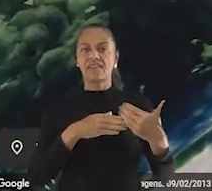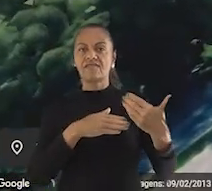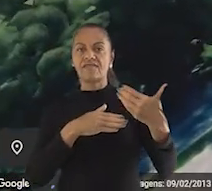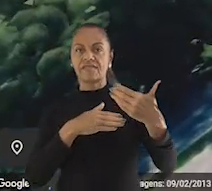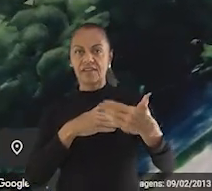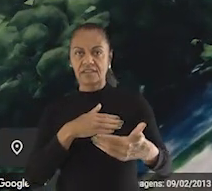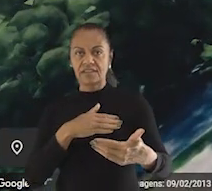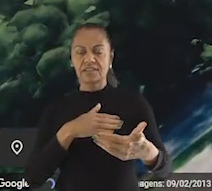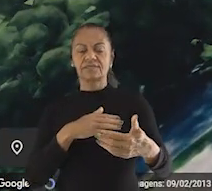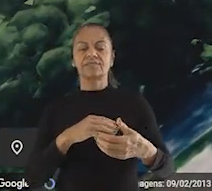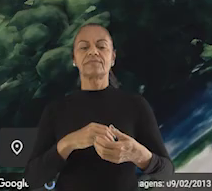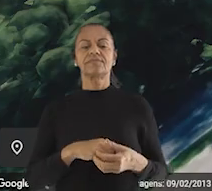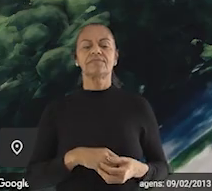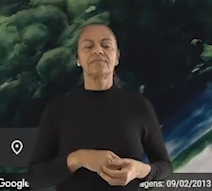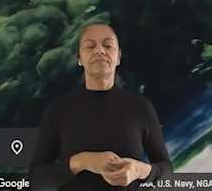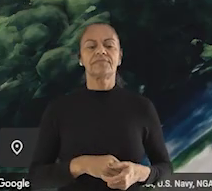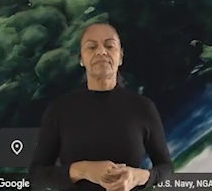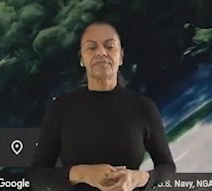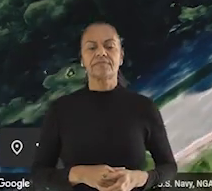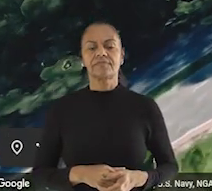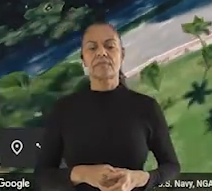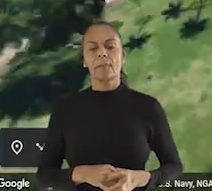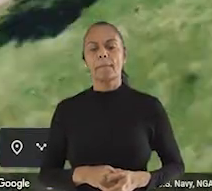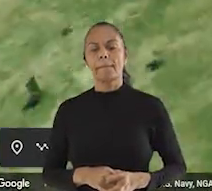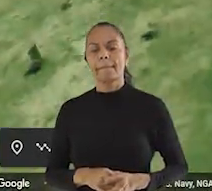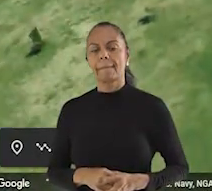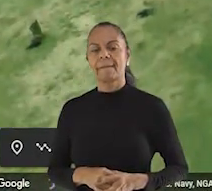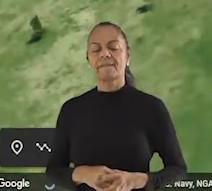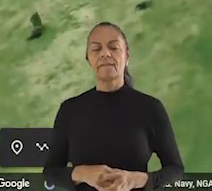em frente à universidade,